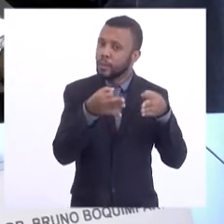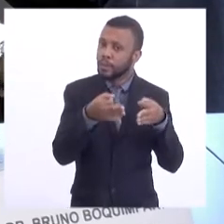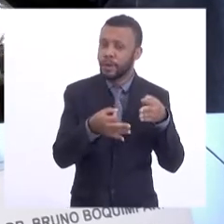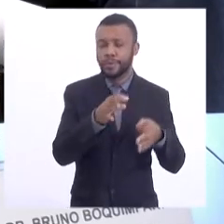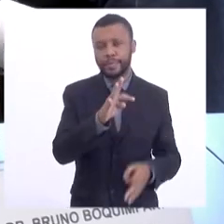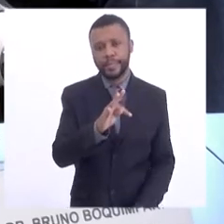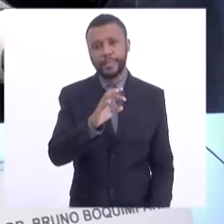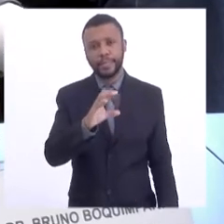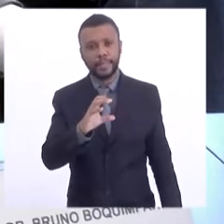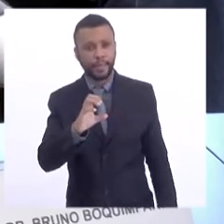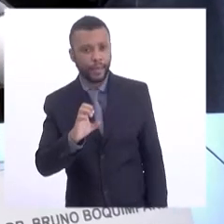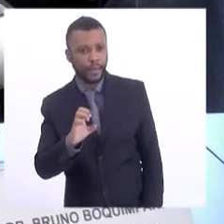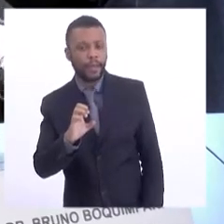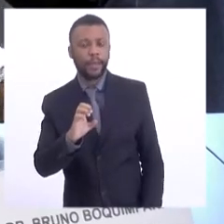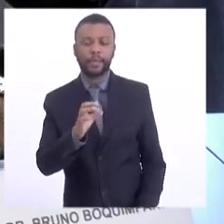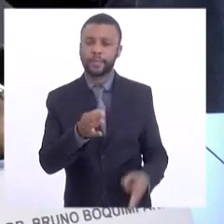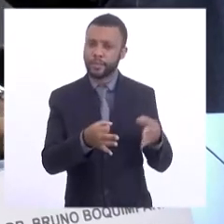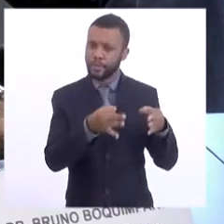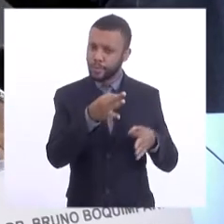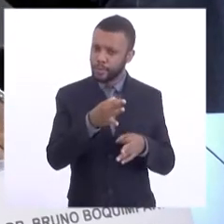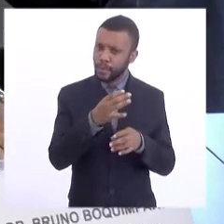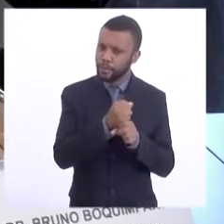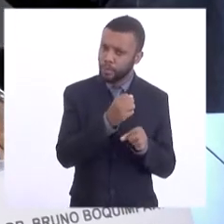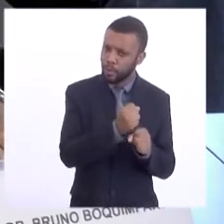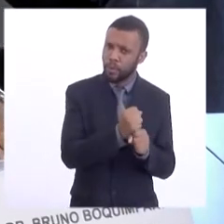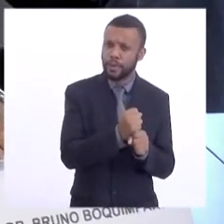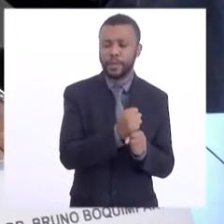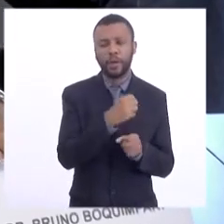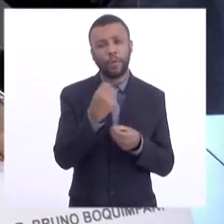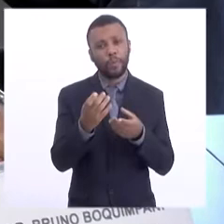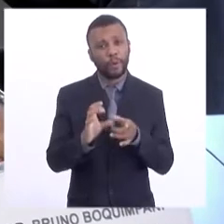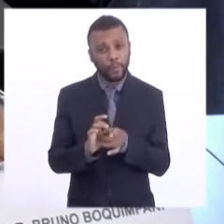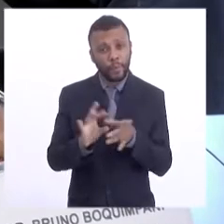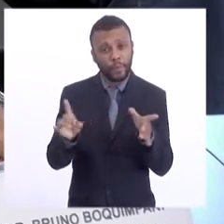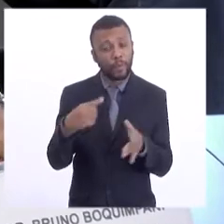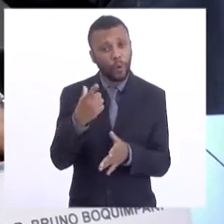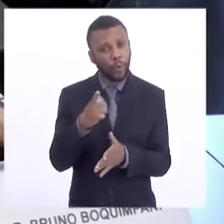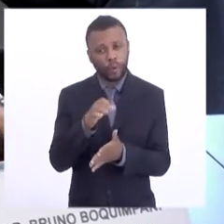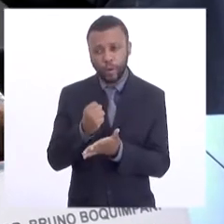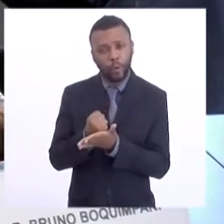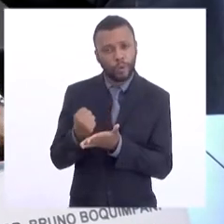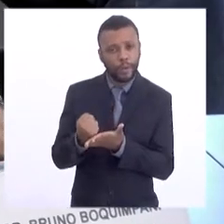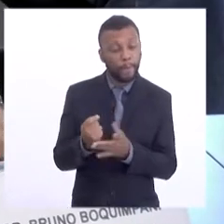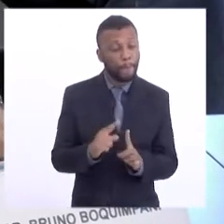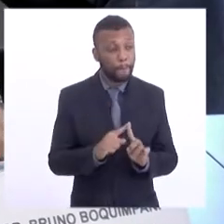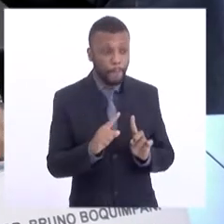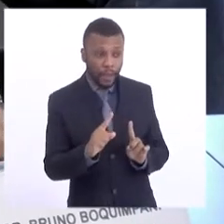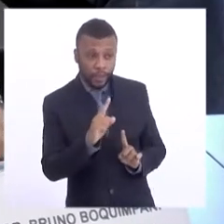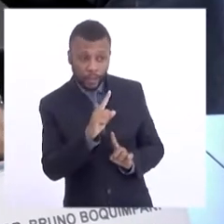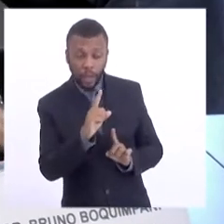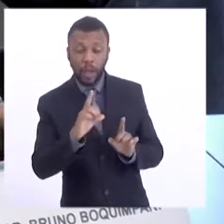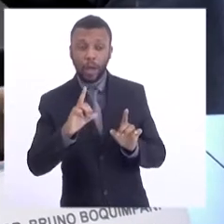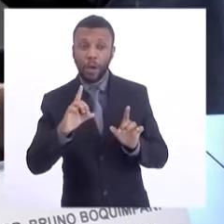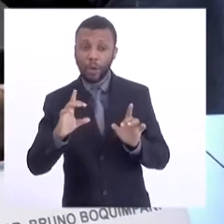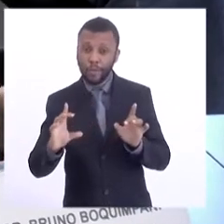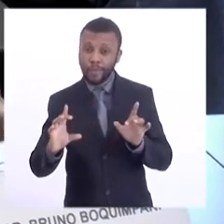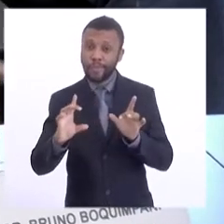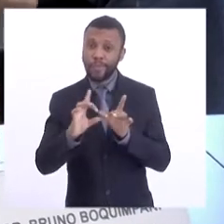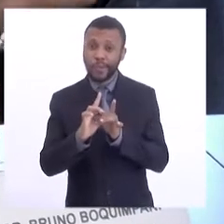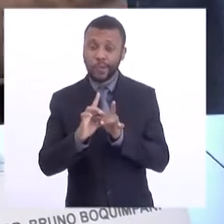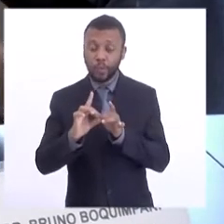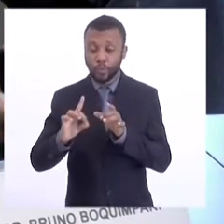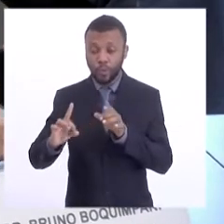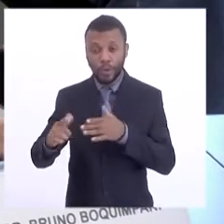essa figura os outros faltou representar tem que levar o presente do pai é mas olha só o vínculo um